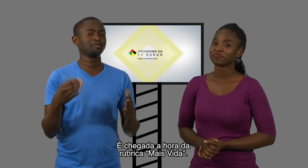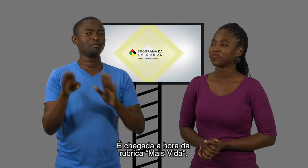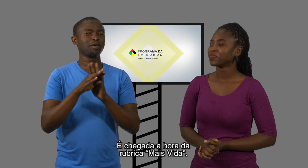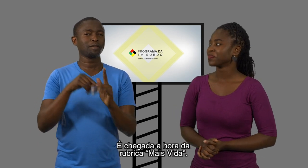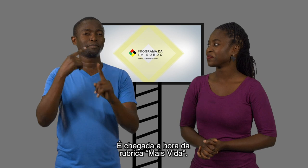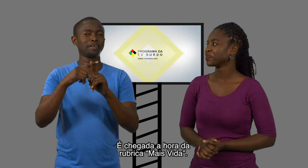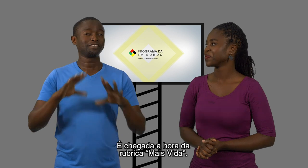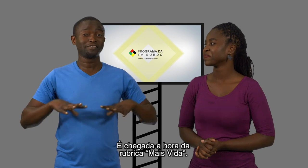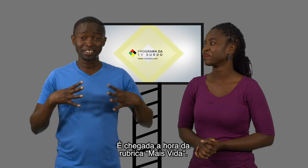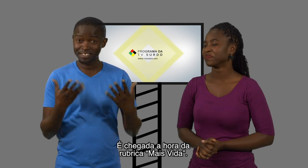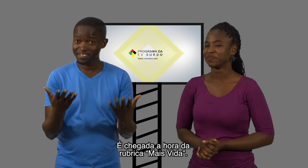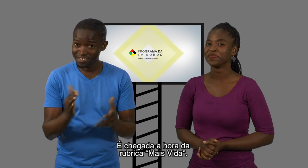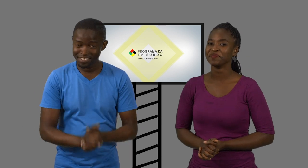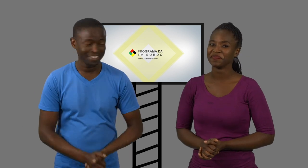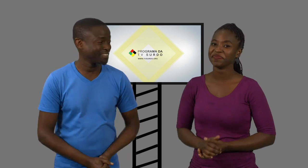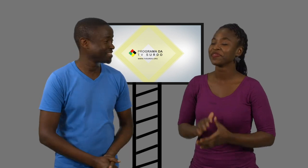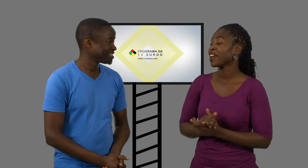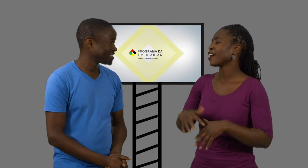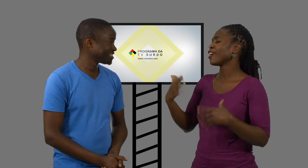da rubrica Mais Vida.